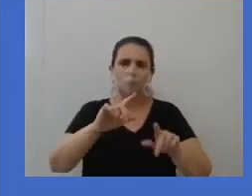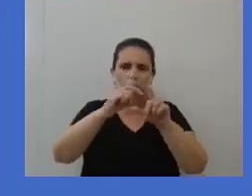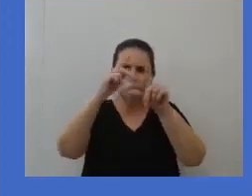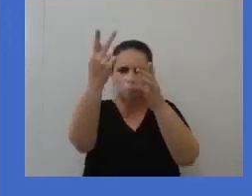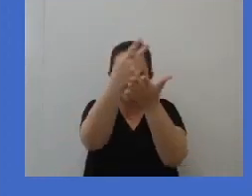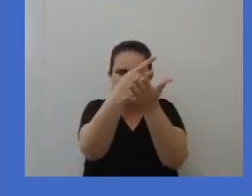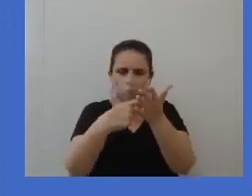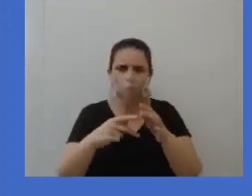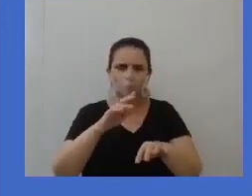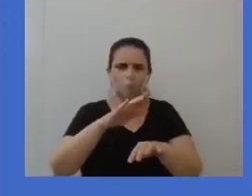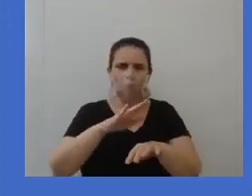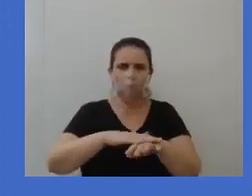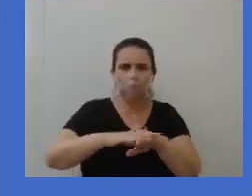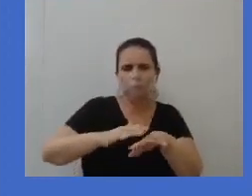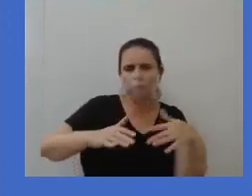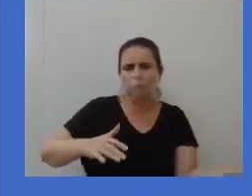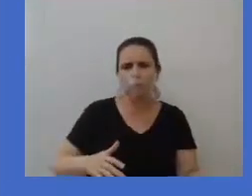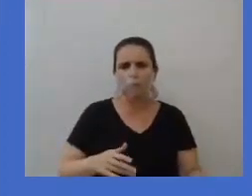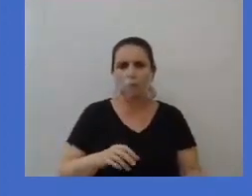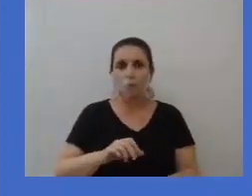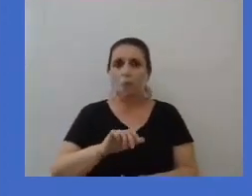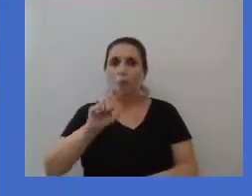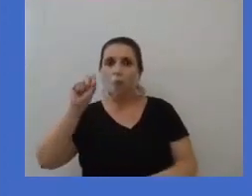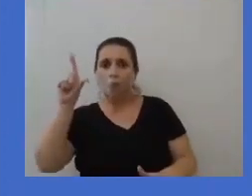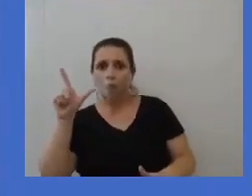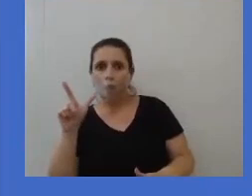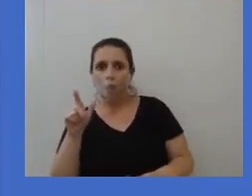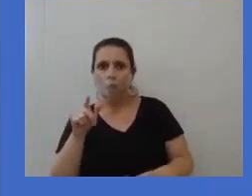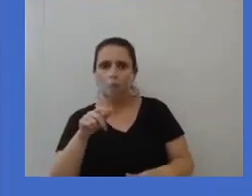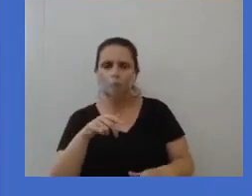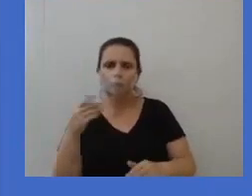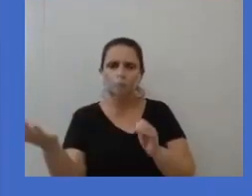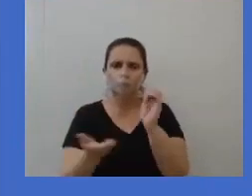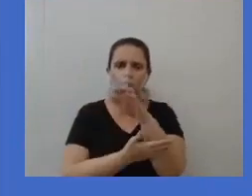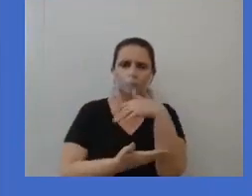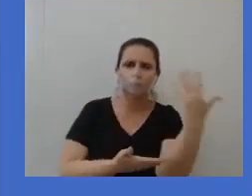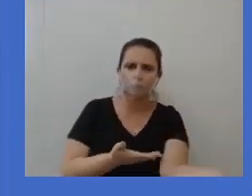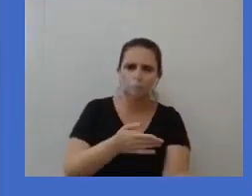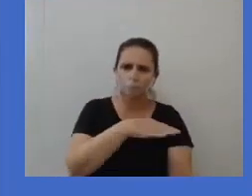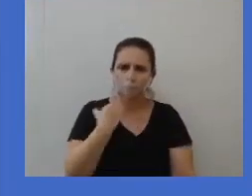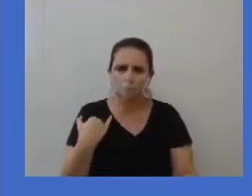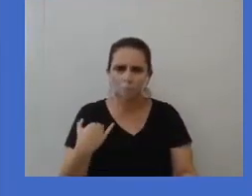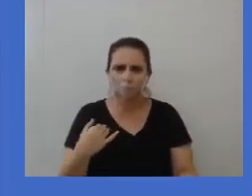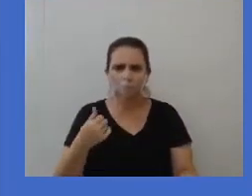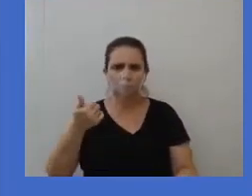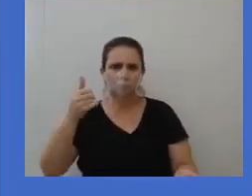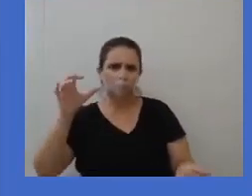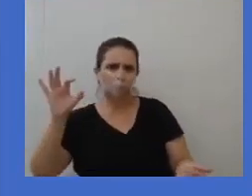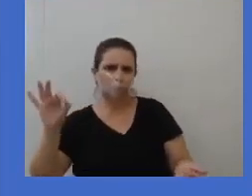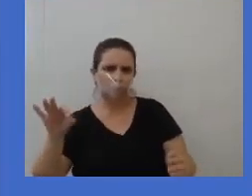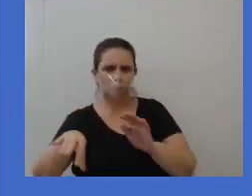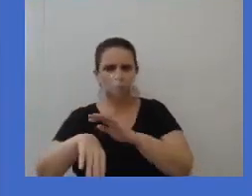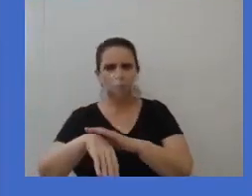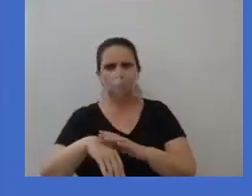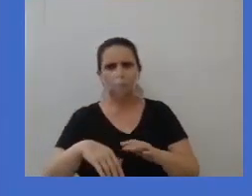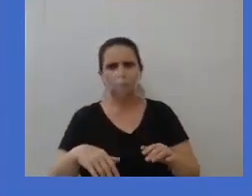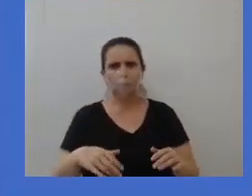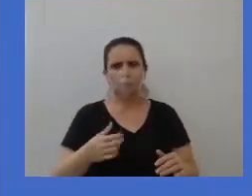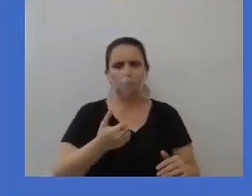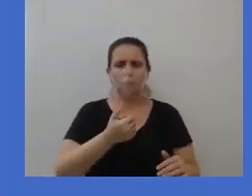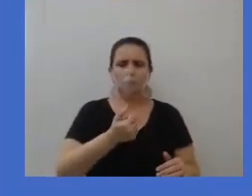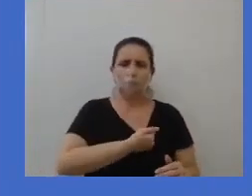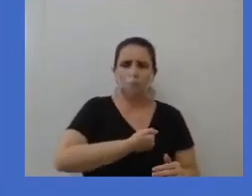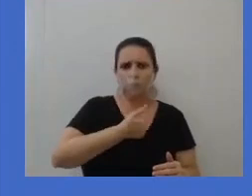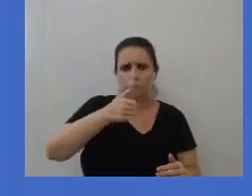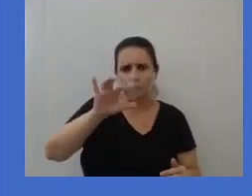está à esquerda diz: ah, vou te matei. E temos o 10 aqui, à esquerda é o numeral